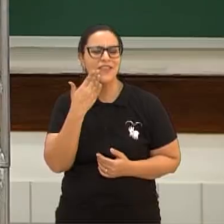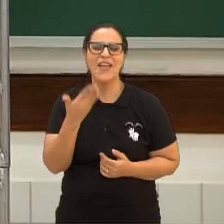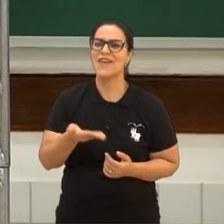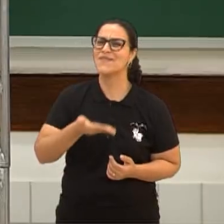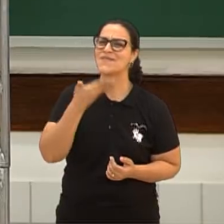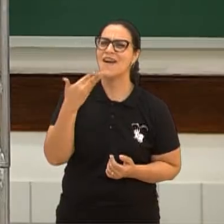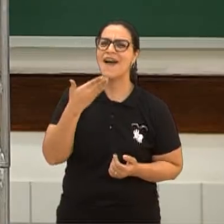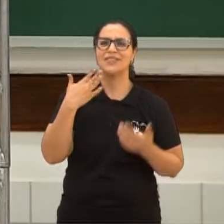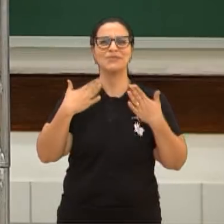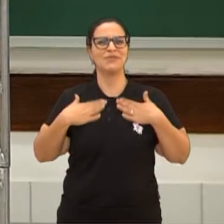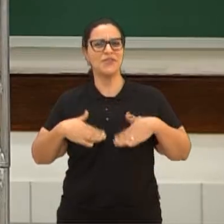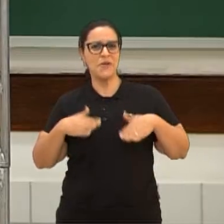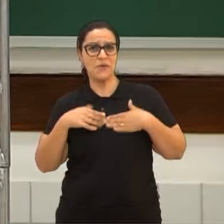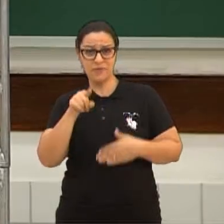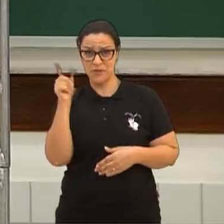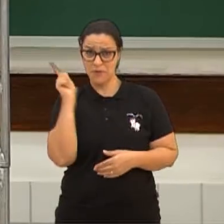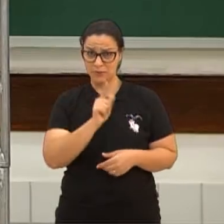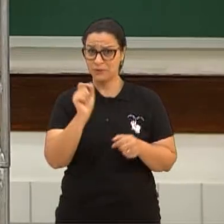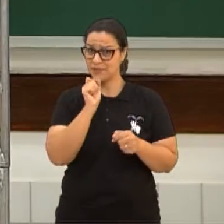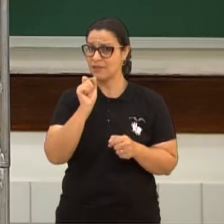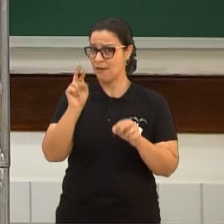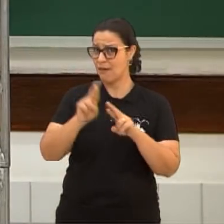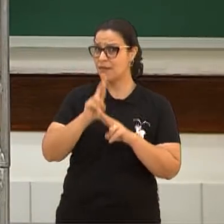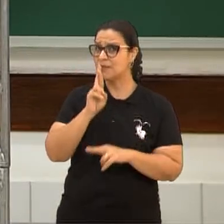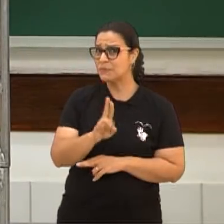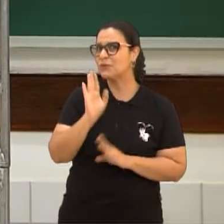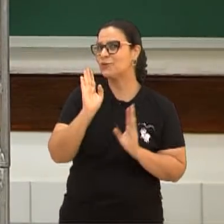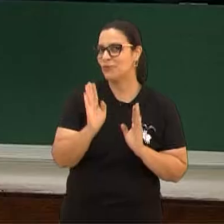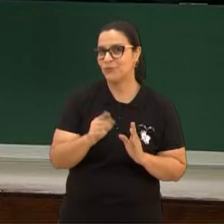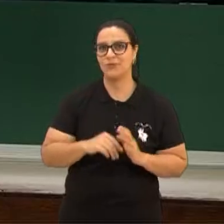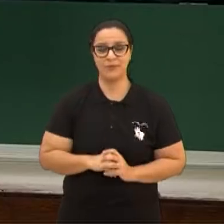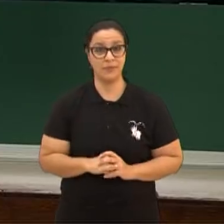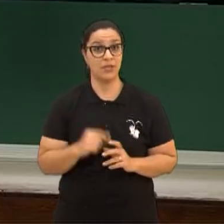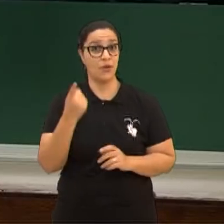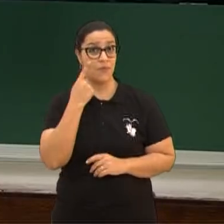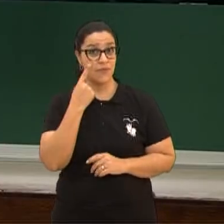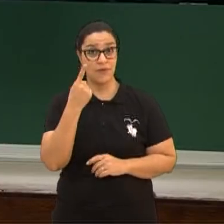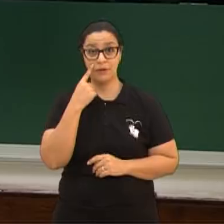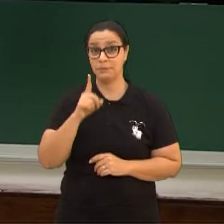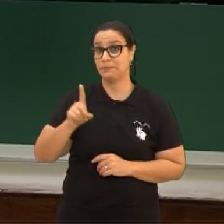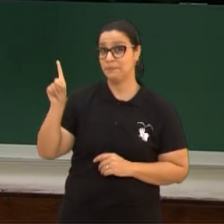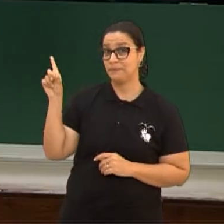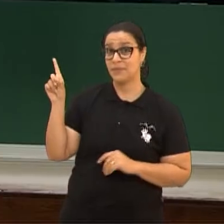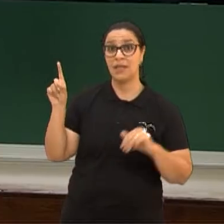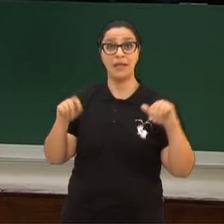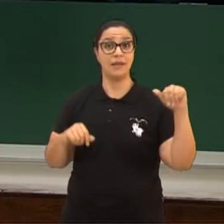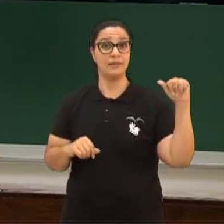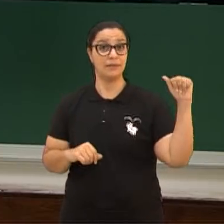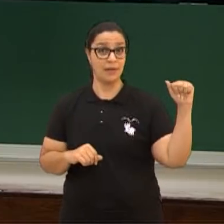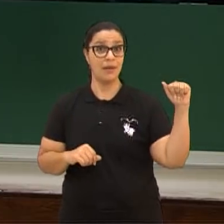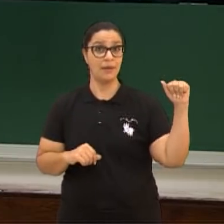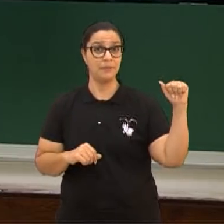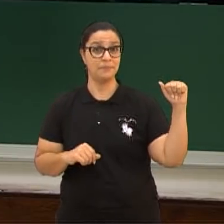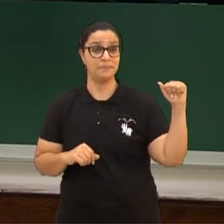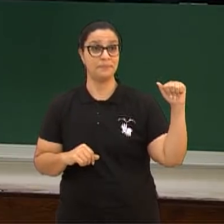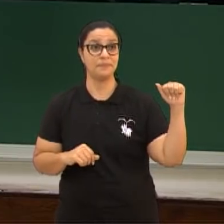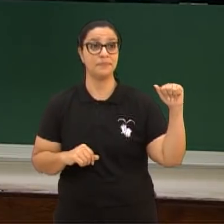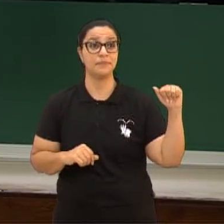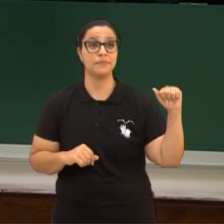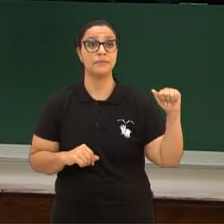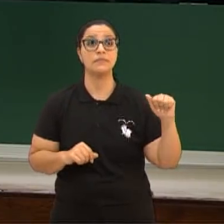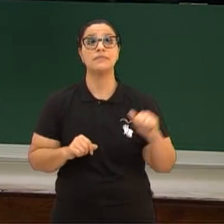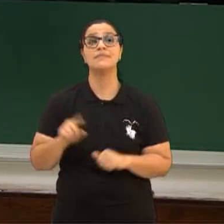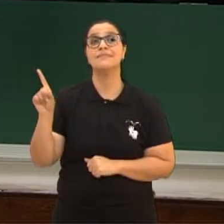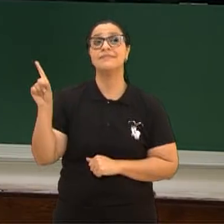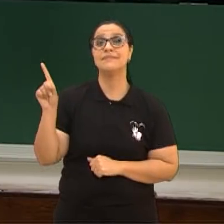bem tranquilo para você fazer essa questão. Então, olha só. Where is this text from?